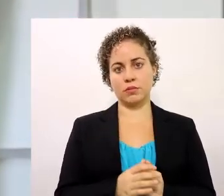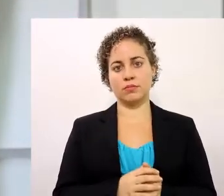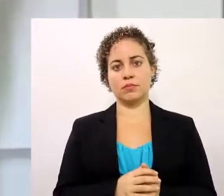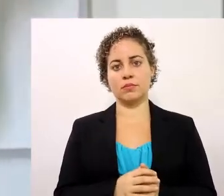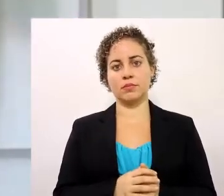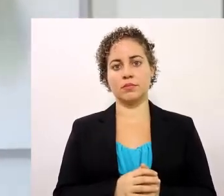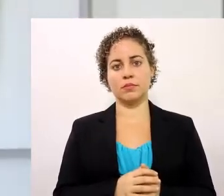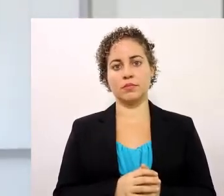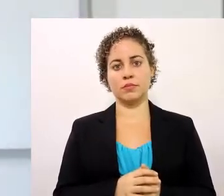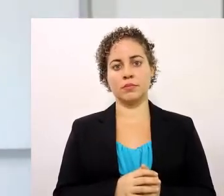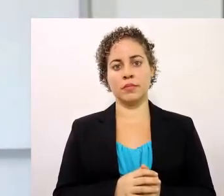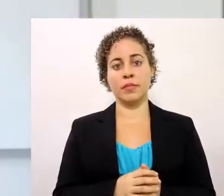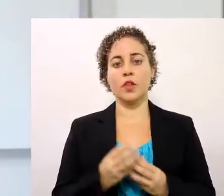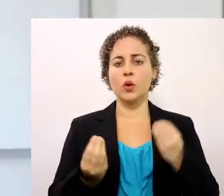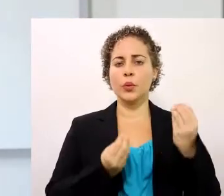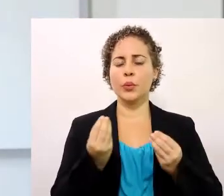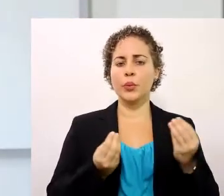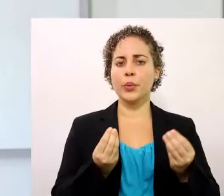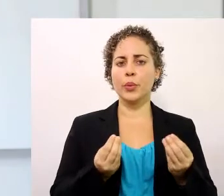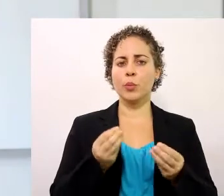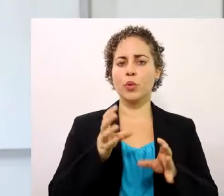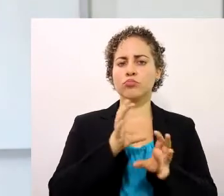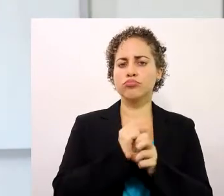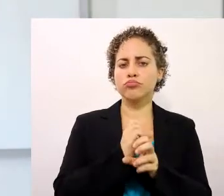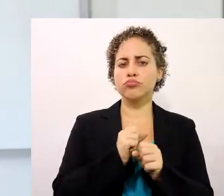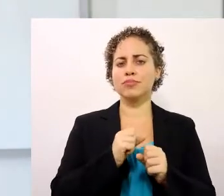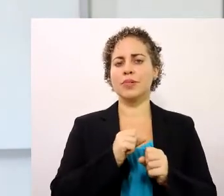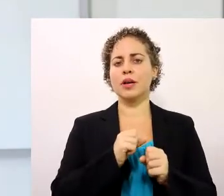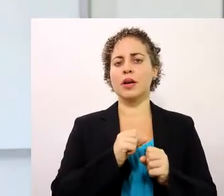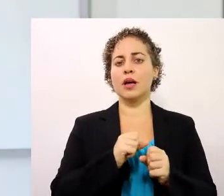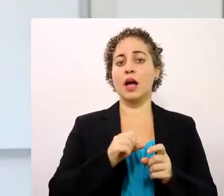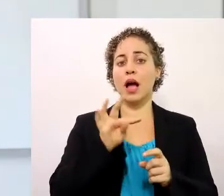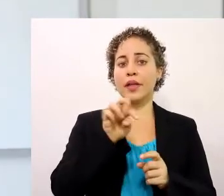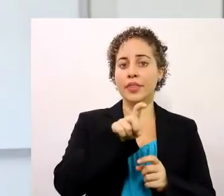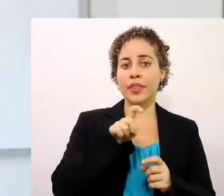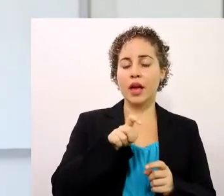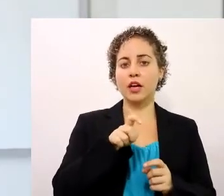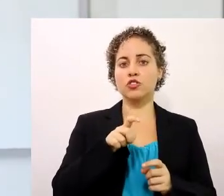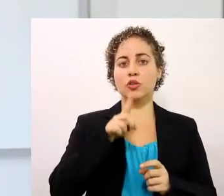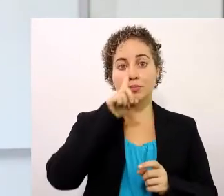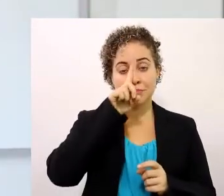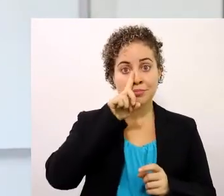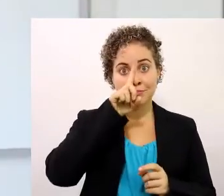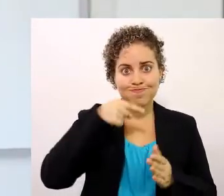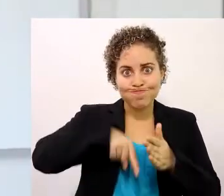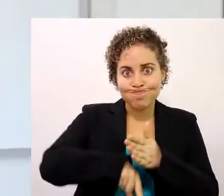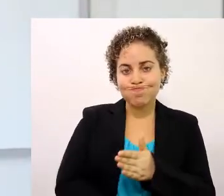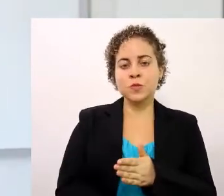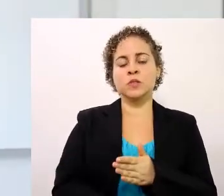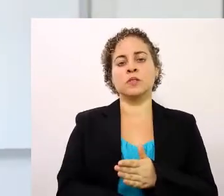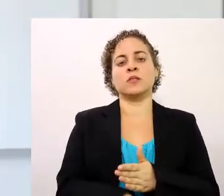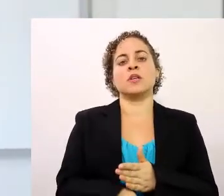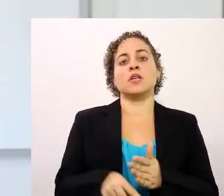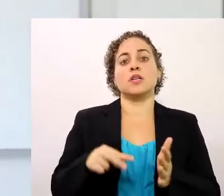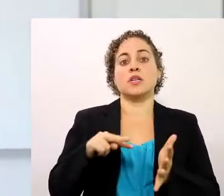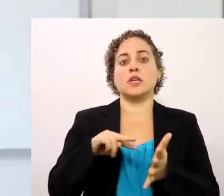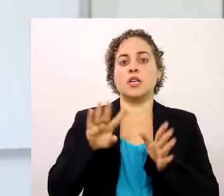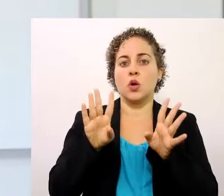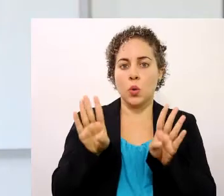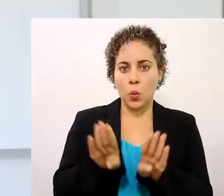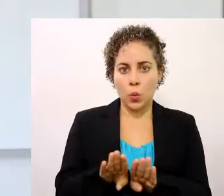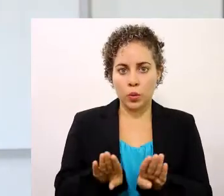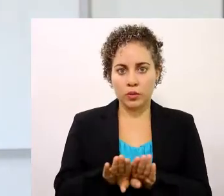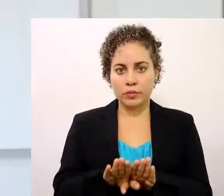14.280, como se calcula a taxa de gravidade? Taxa de gravidade é igual